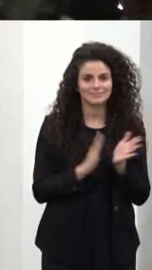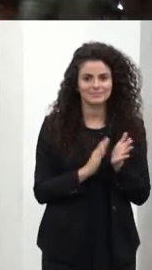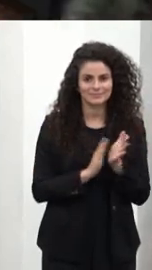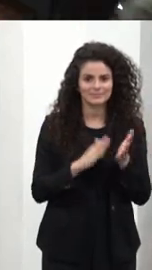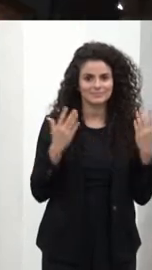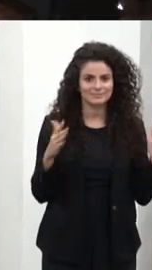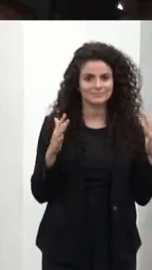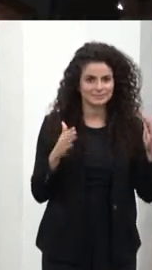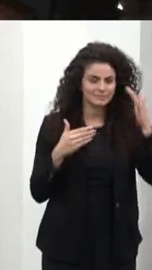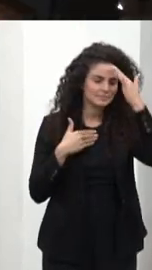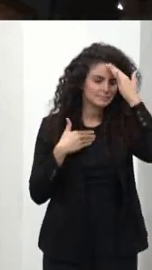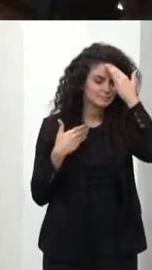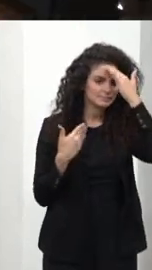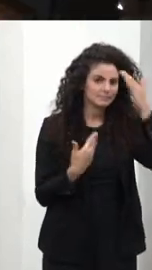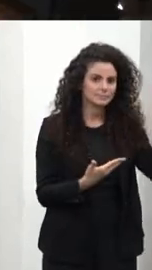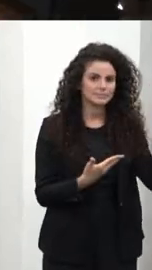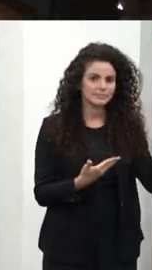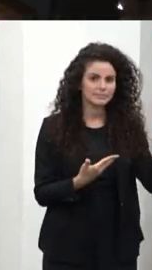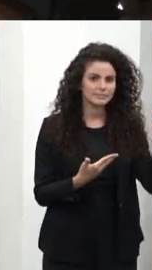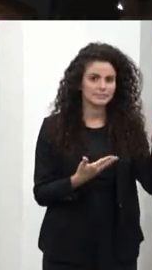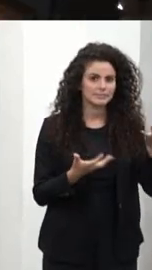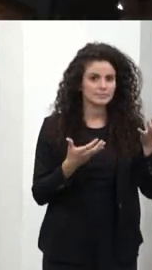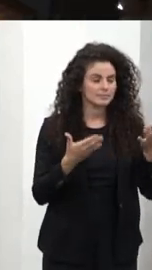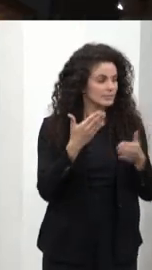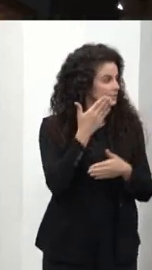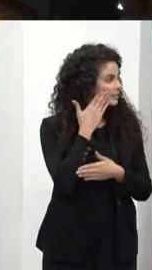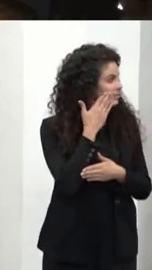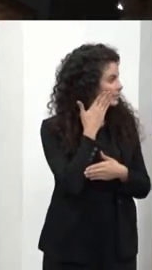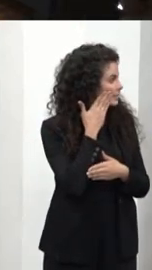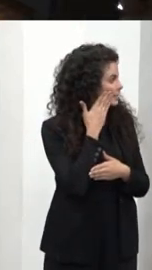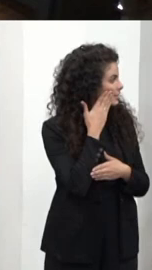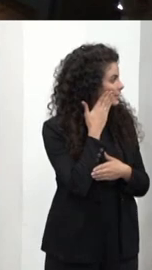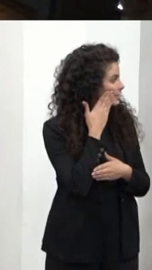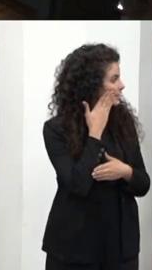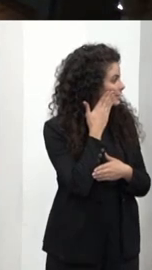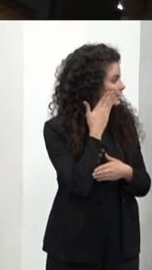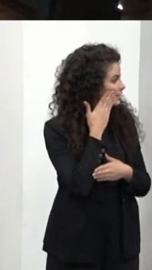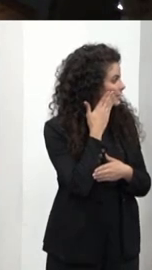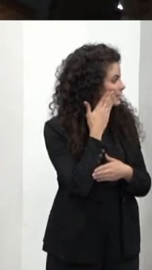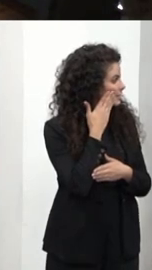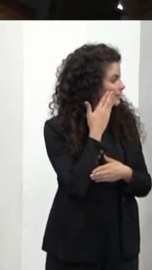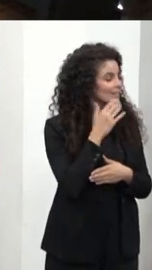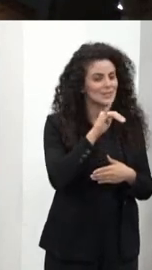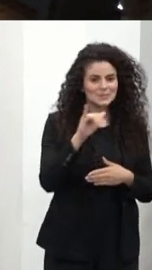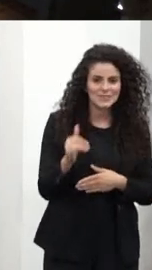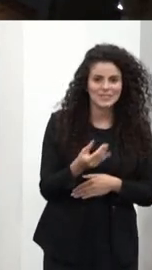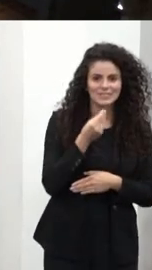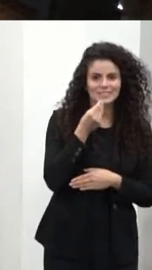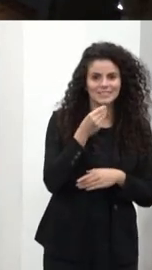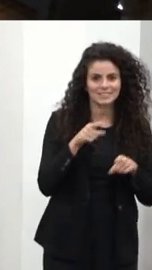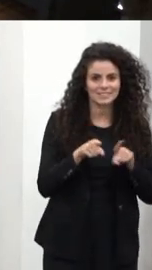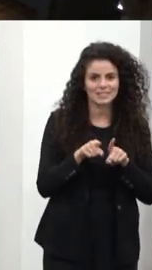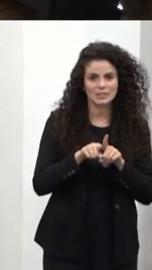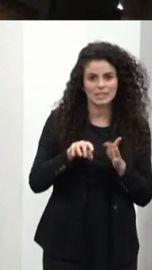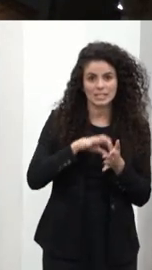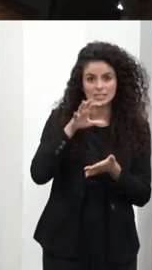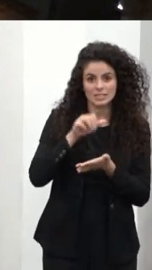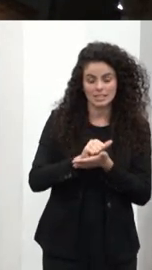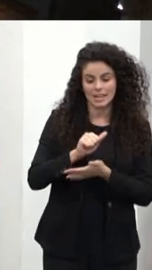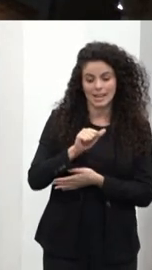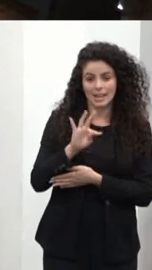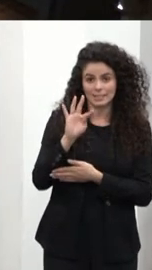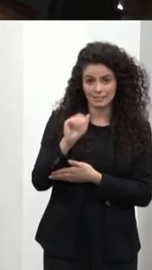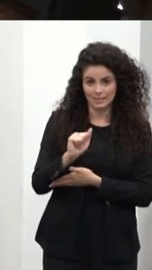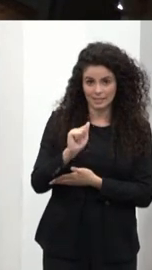Muito obrigado queria saber se outros por favor quero aproveitar que vai ficar registrado em ata fazer